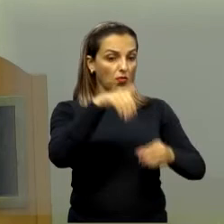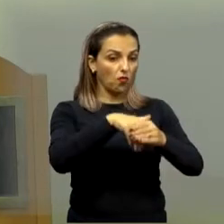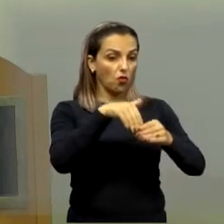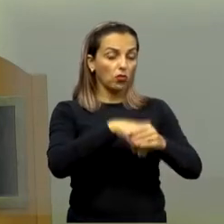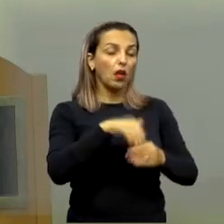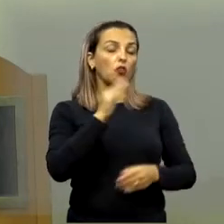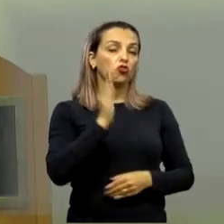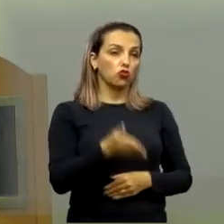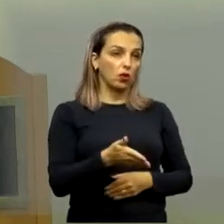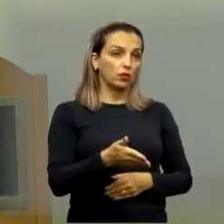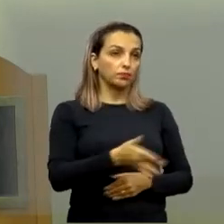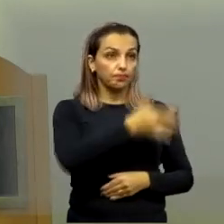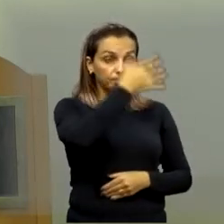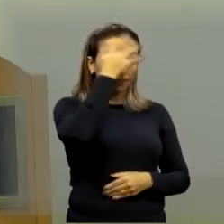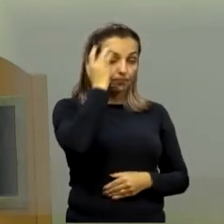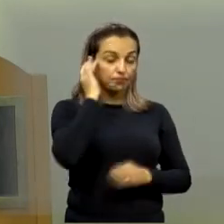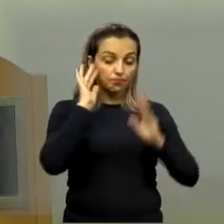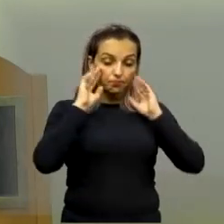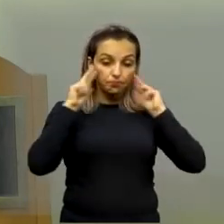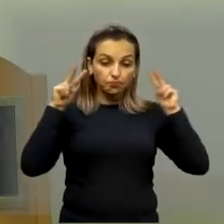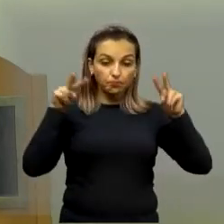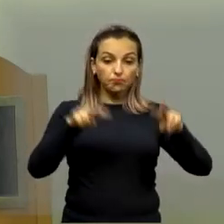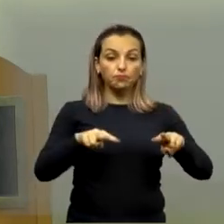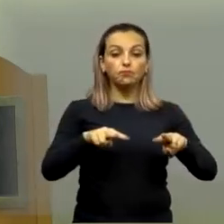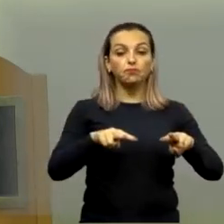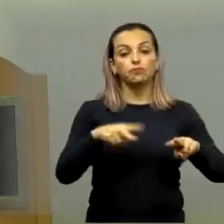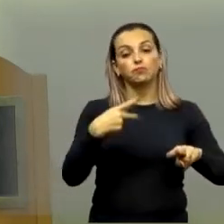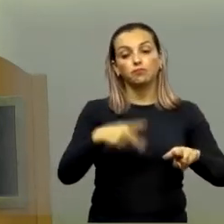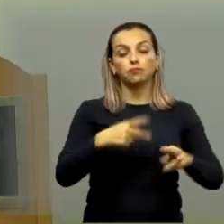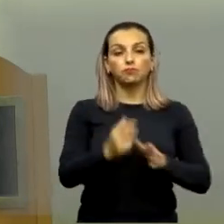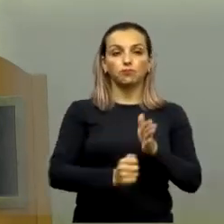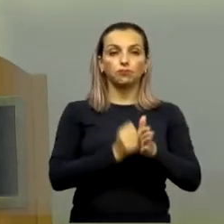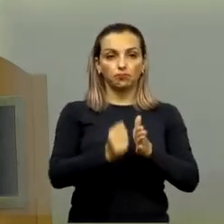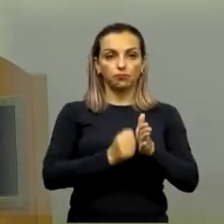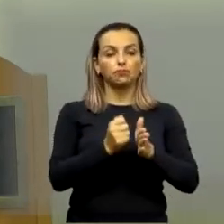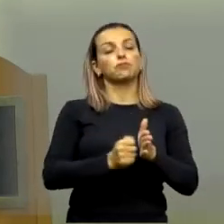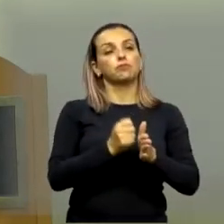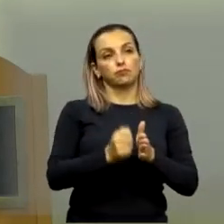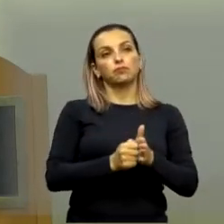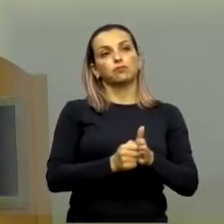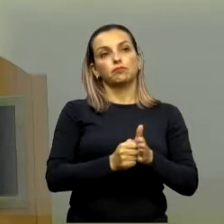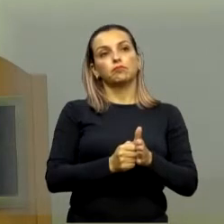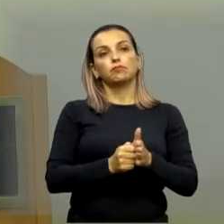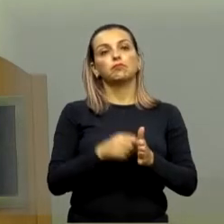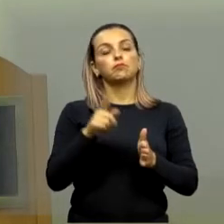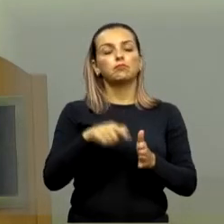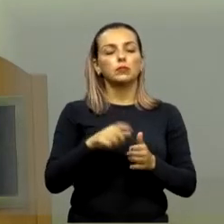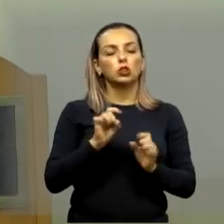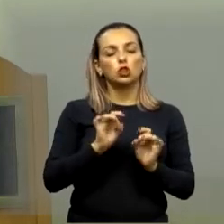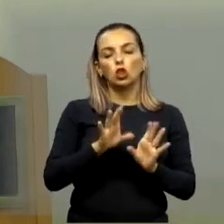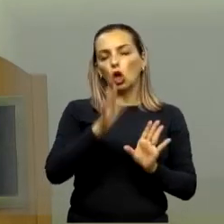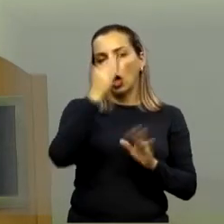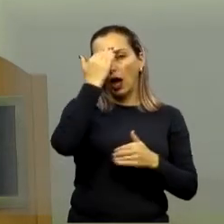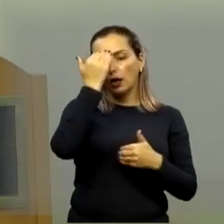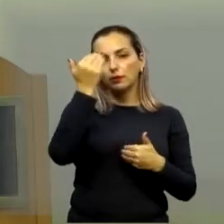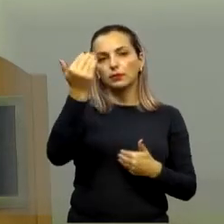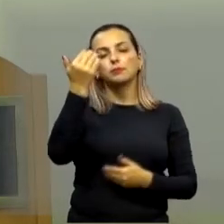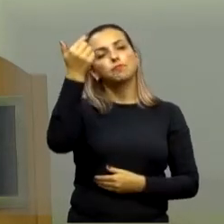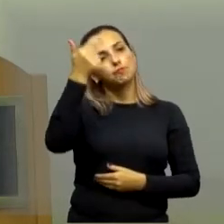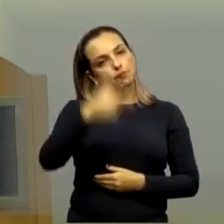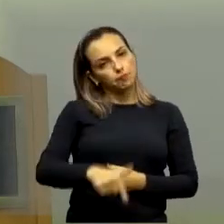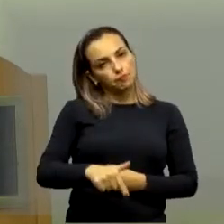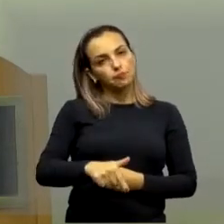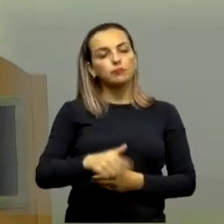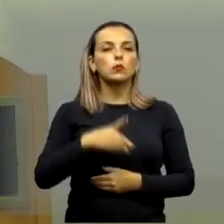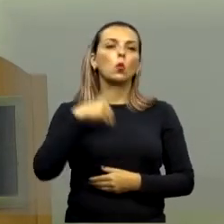então a pessoa tá sempre olhando para nossa casa aqui que é Araraquara né gente só tem que agradecer mais uma vez